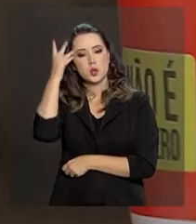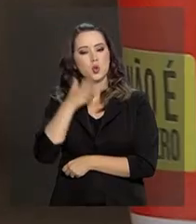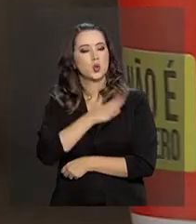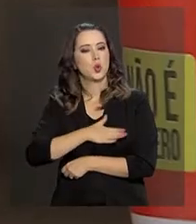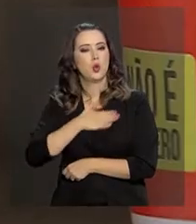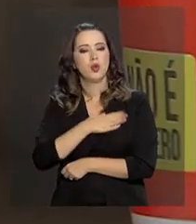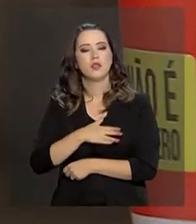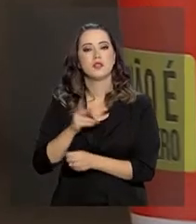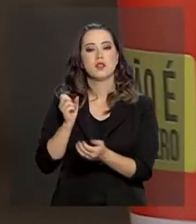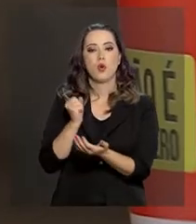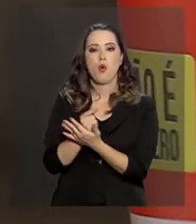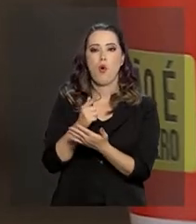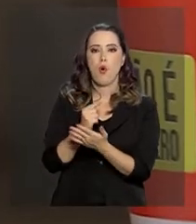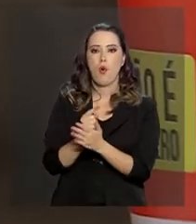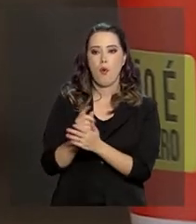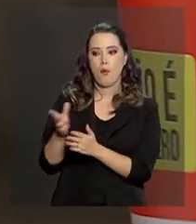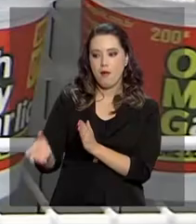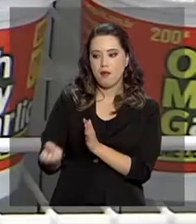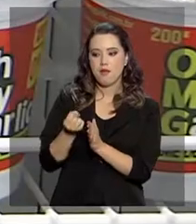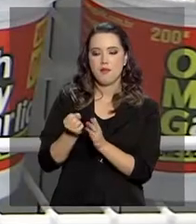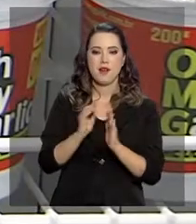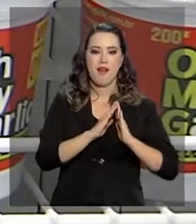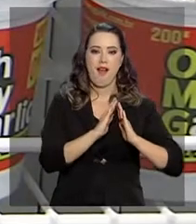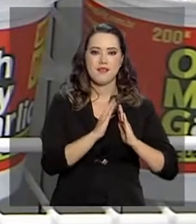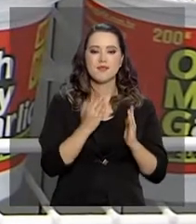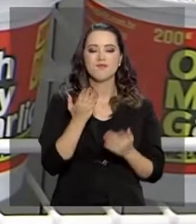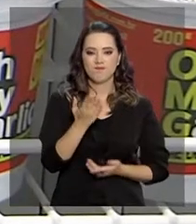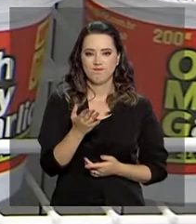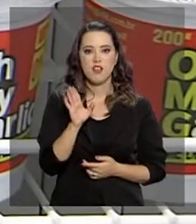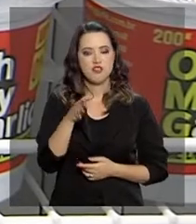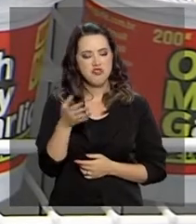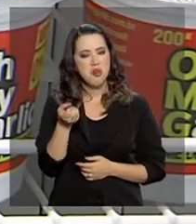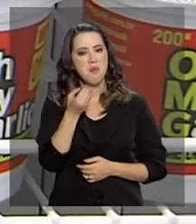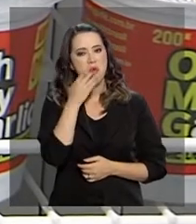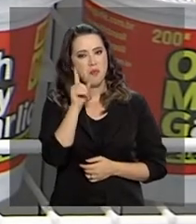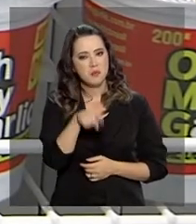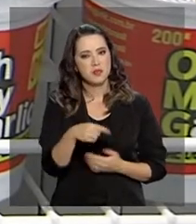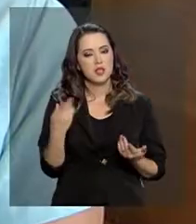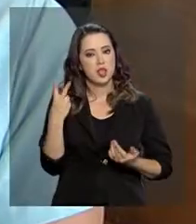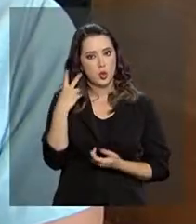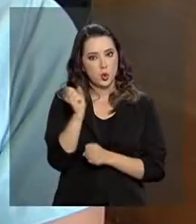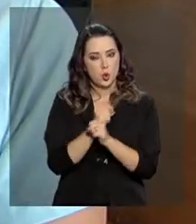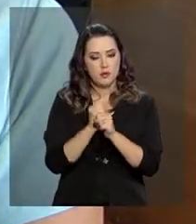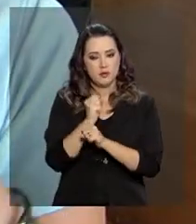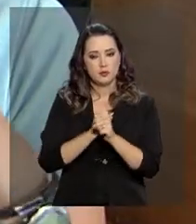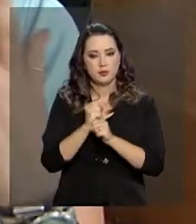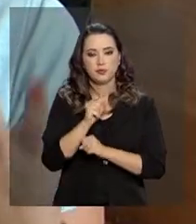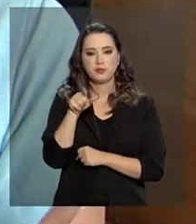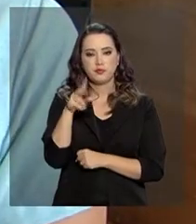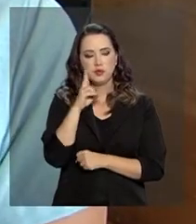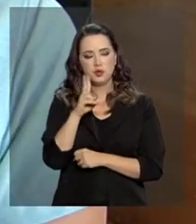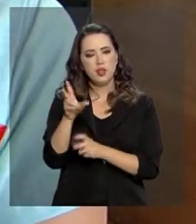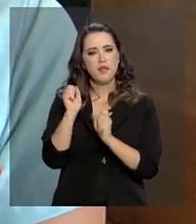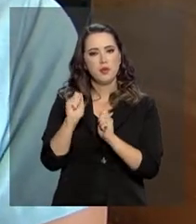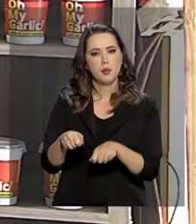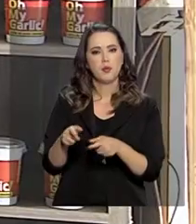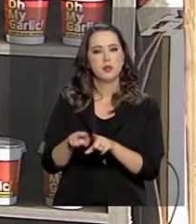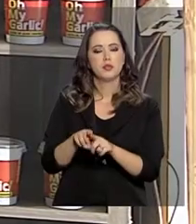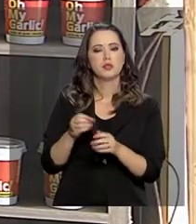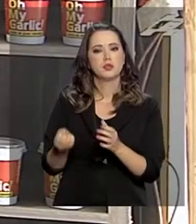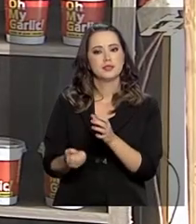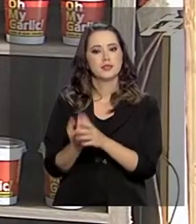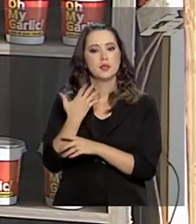comprar porções para levar para casa o produto fez tanto sucesso que há dois anos a empresária viu potencial para